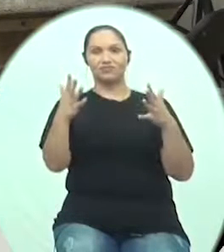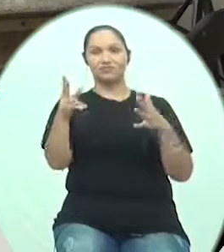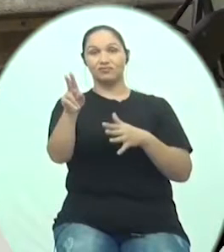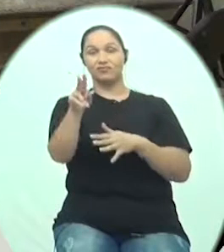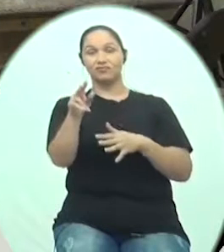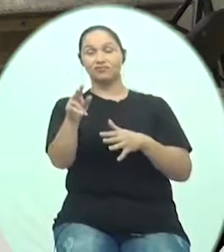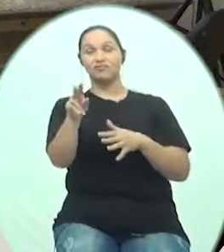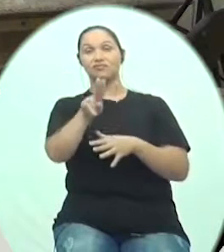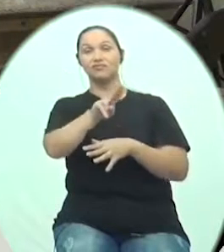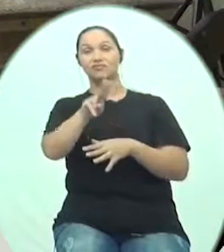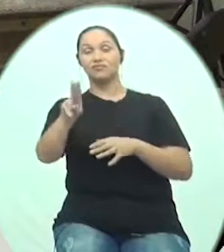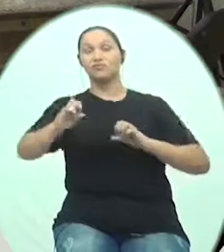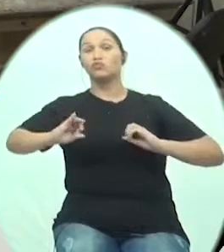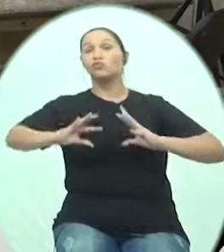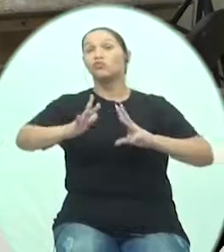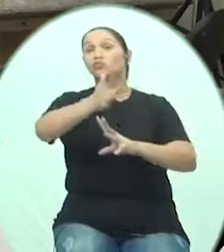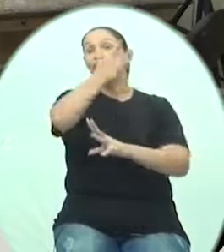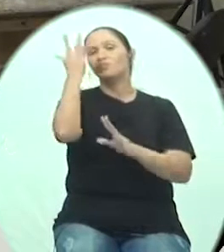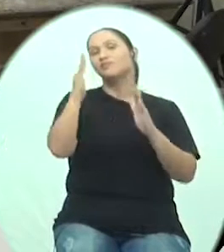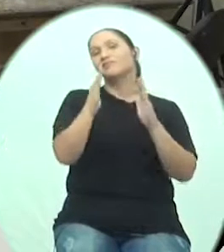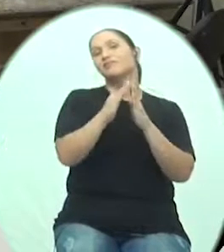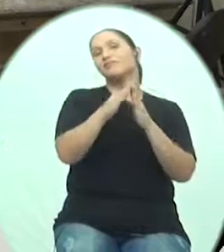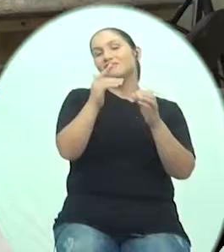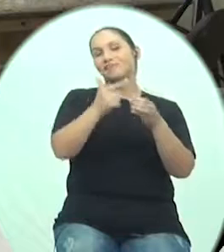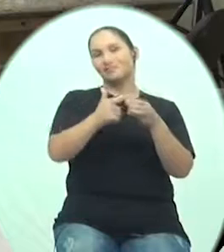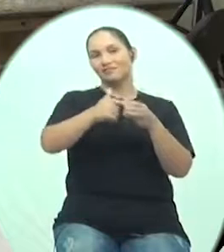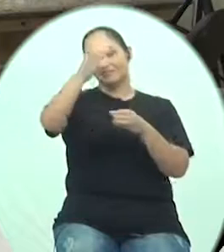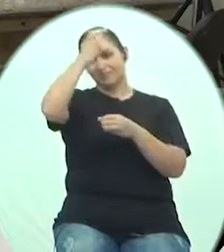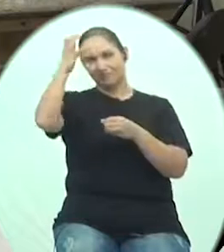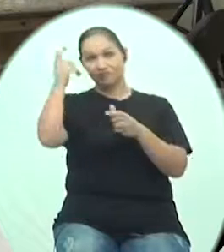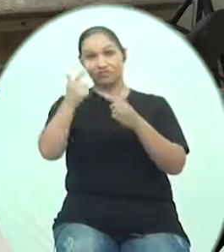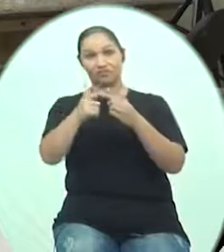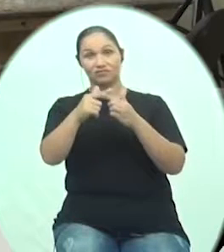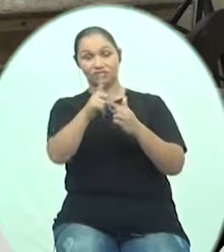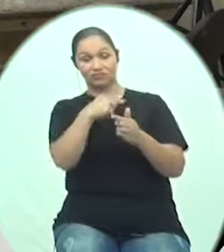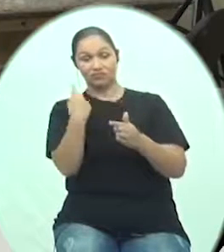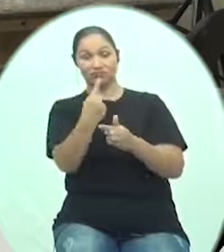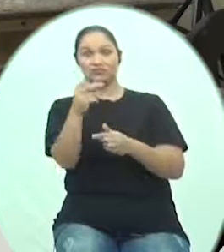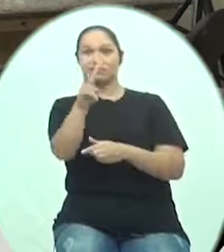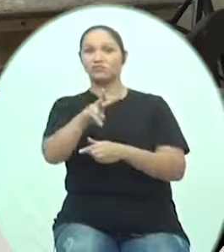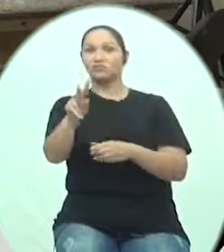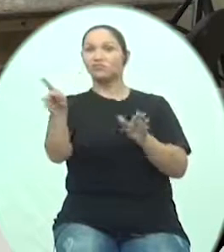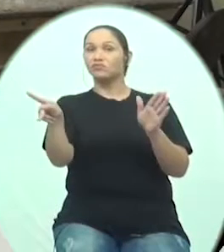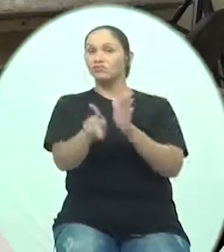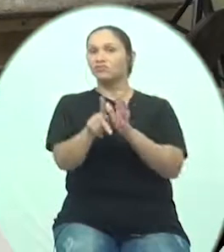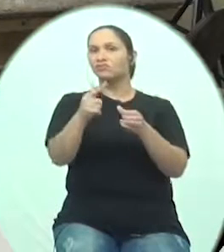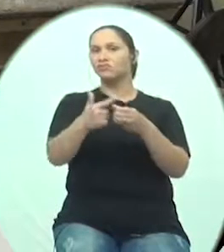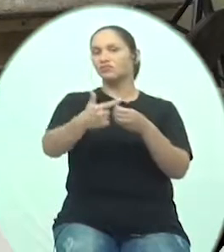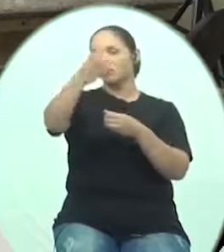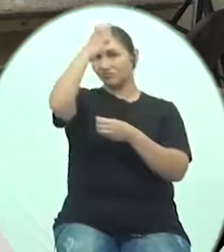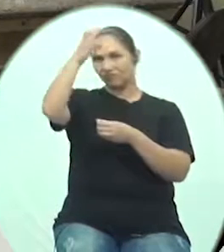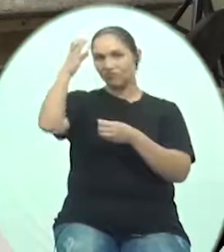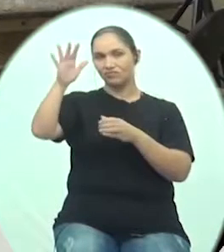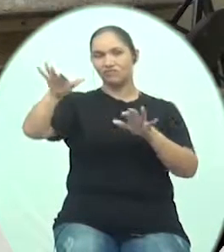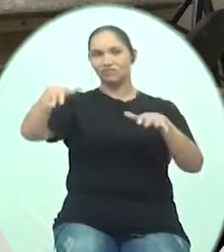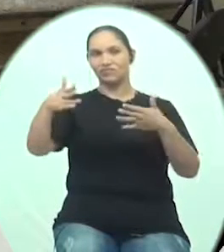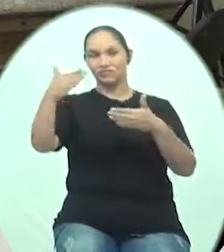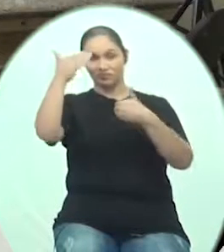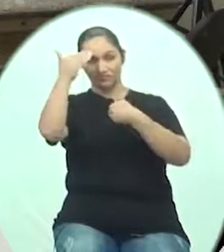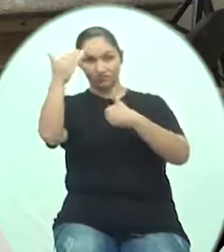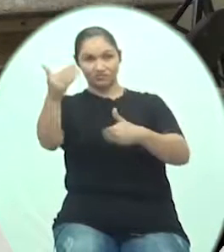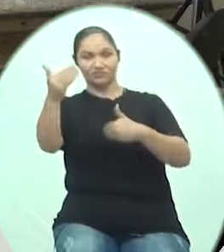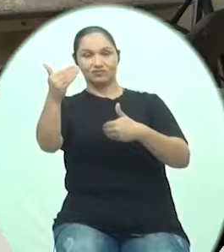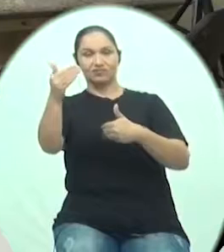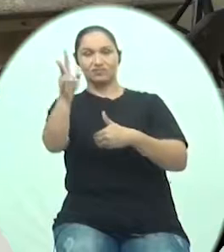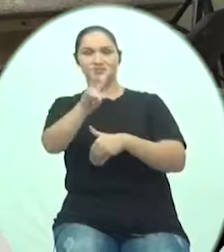210.000 habitantes da nossa cidade somos Vereador daqui e tenho certeza que os todos os vereadores Quero Agradecer já de